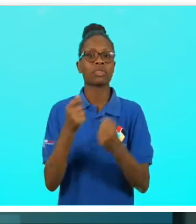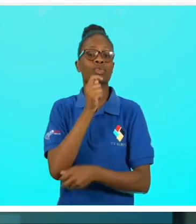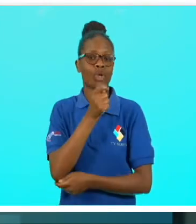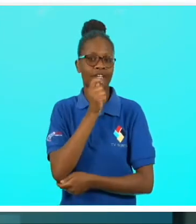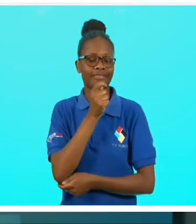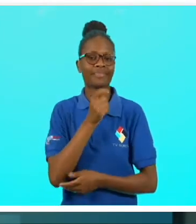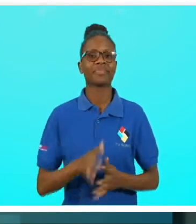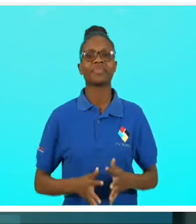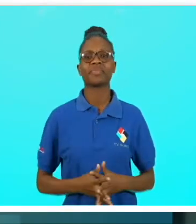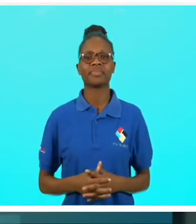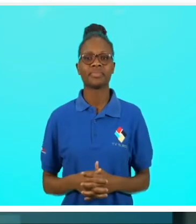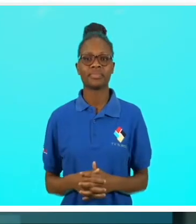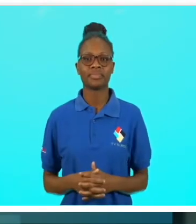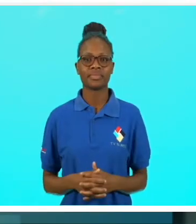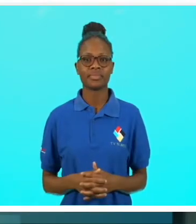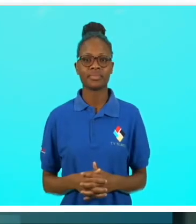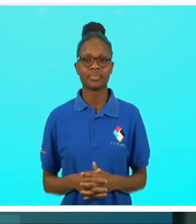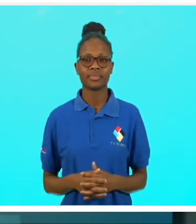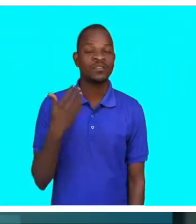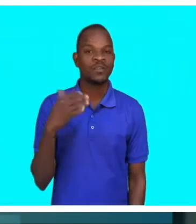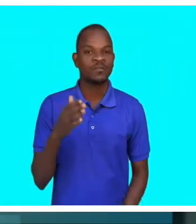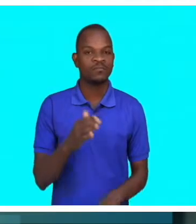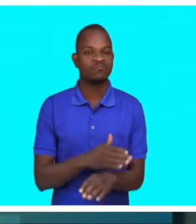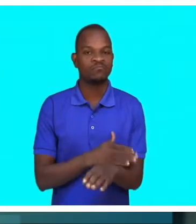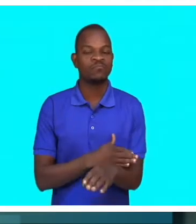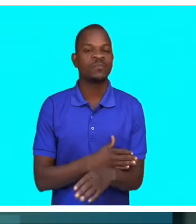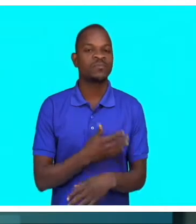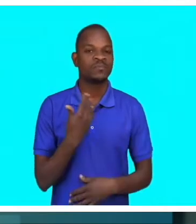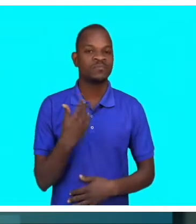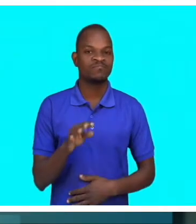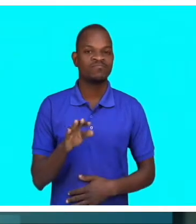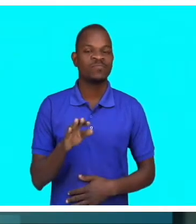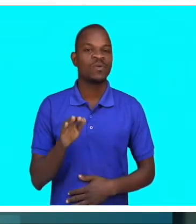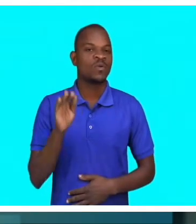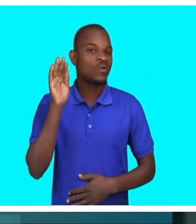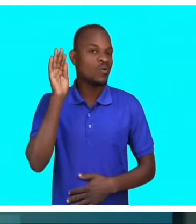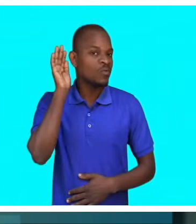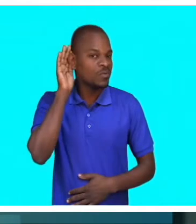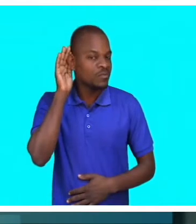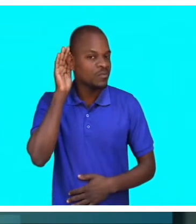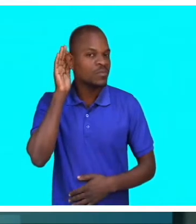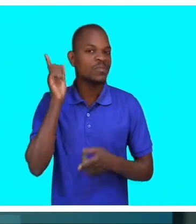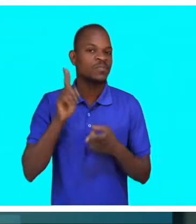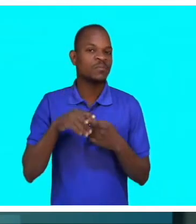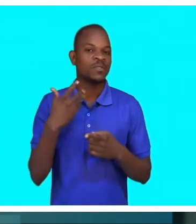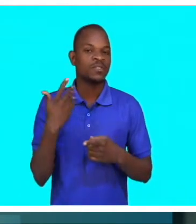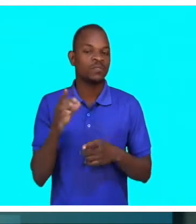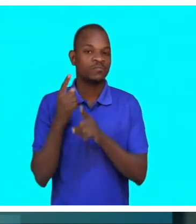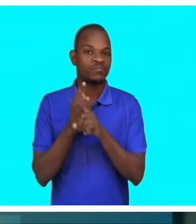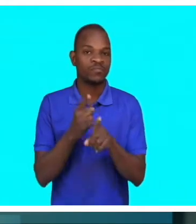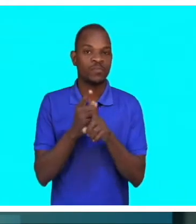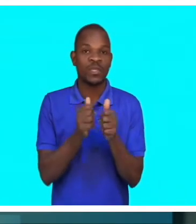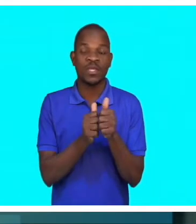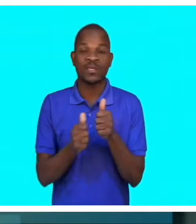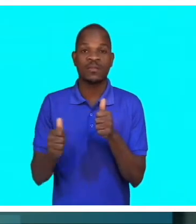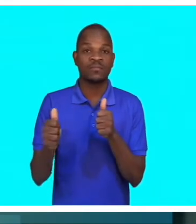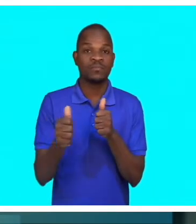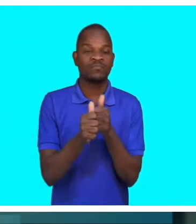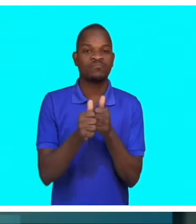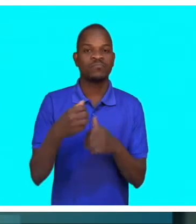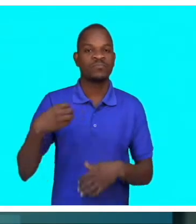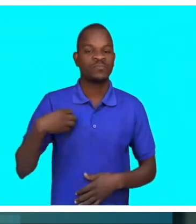e as fontes no Ministério da Saúde. Nós tivemos o privilégio de termos o representante do Ministério da Saúde,